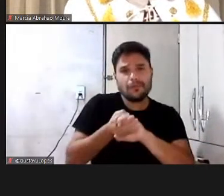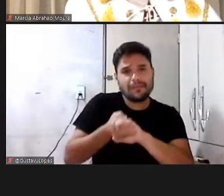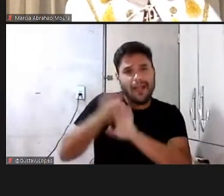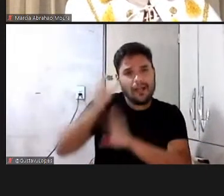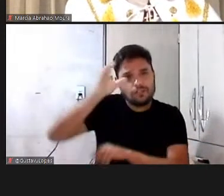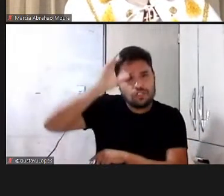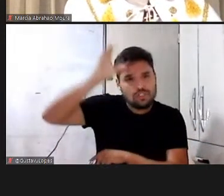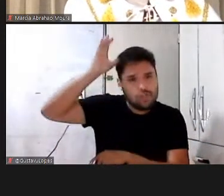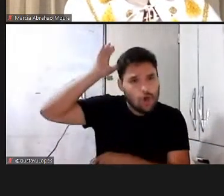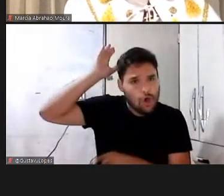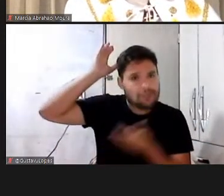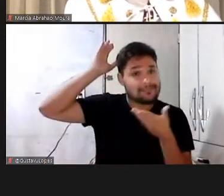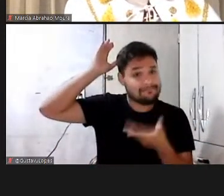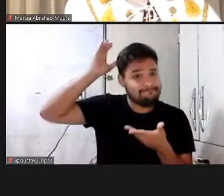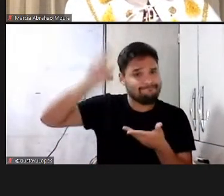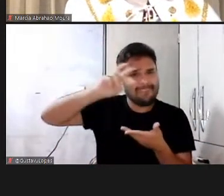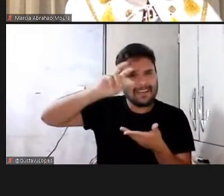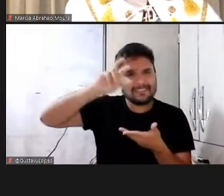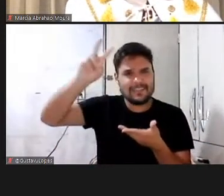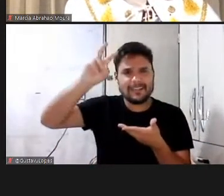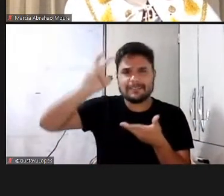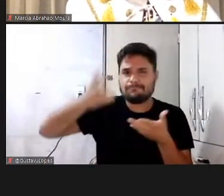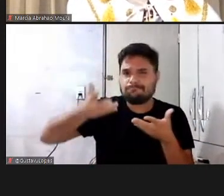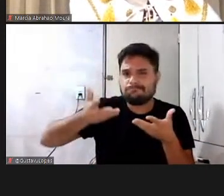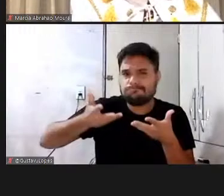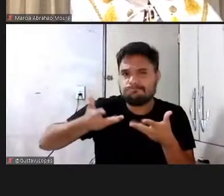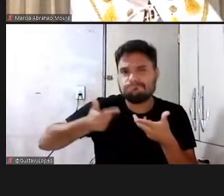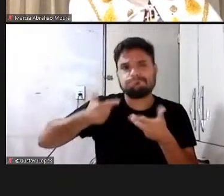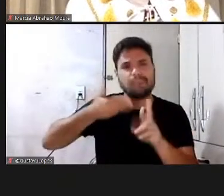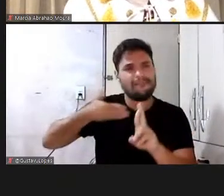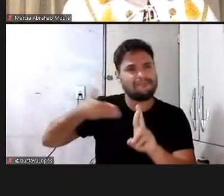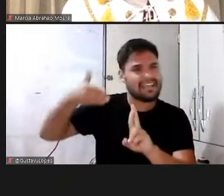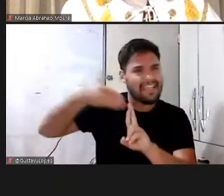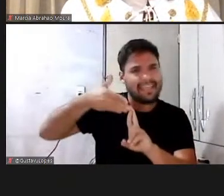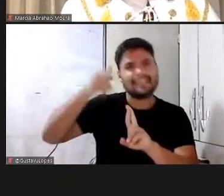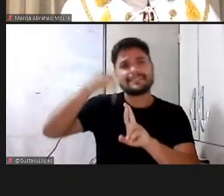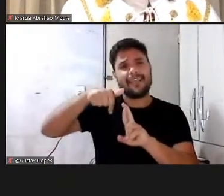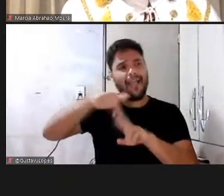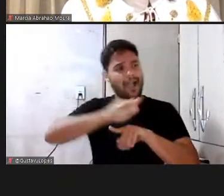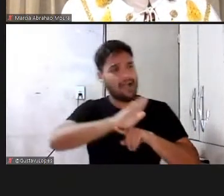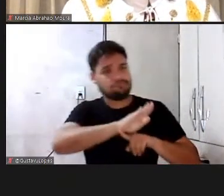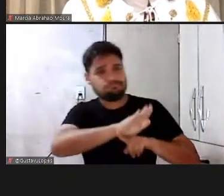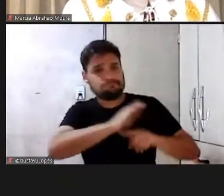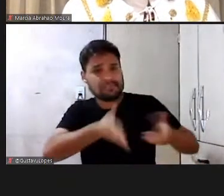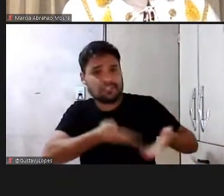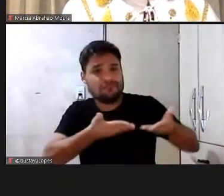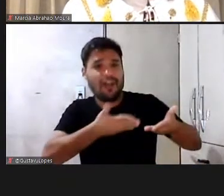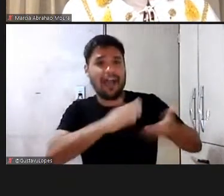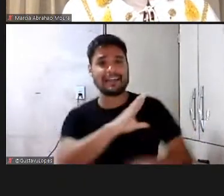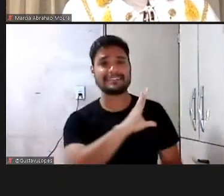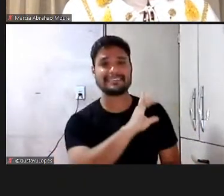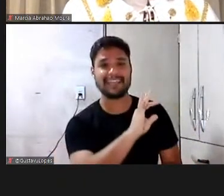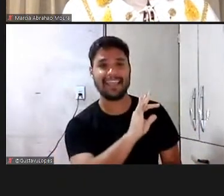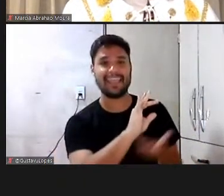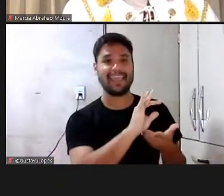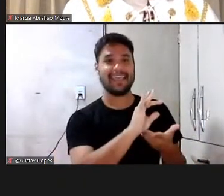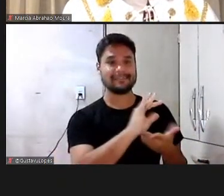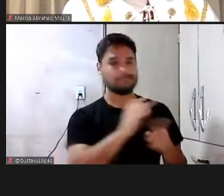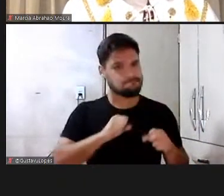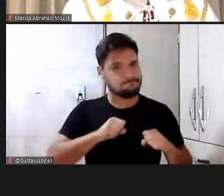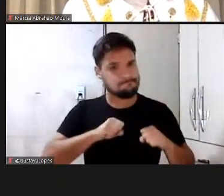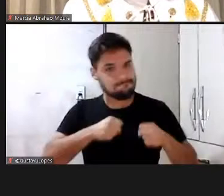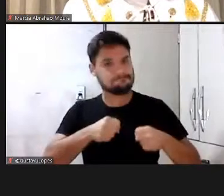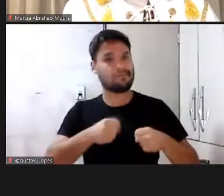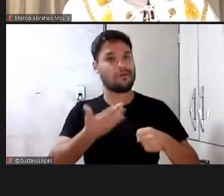sua inteligência brilhante, sua significativa contribuição à ciência, seu engajamento em defesa da autodeterminação